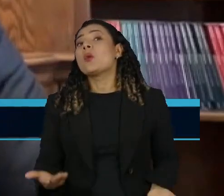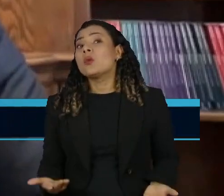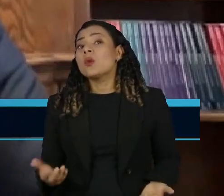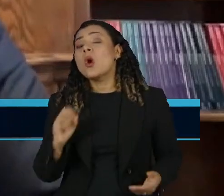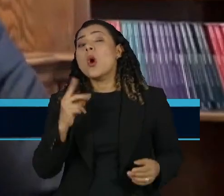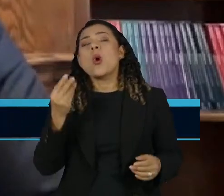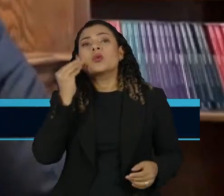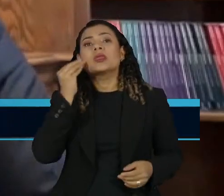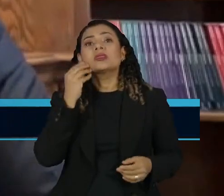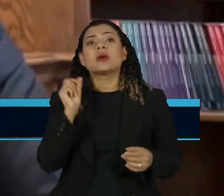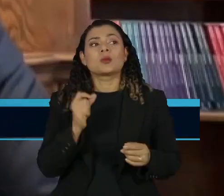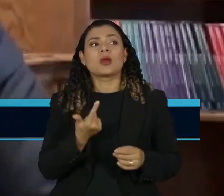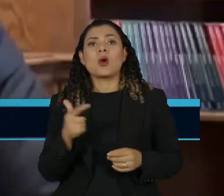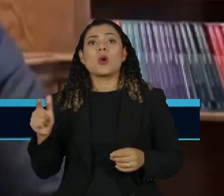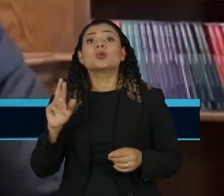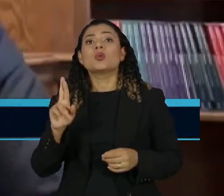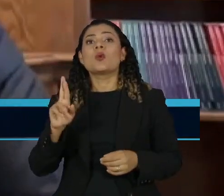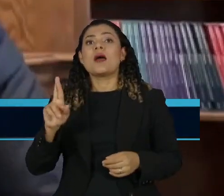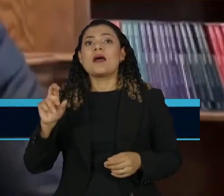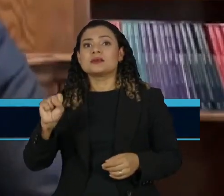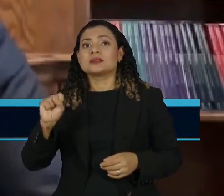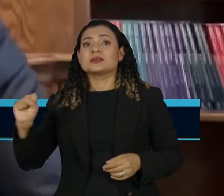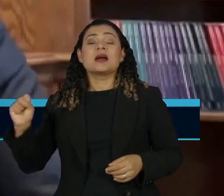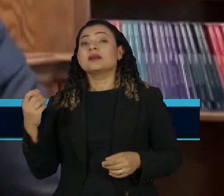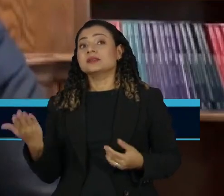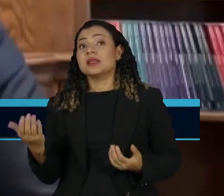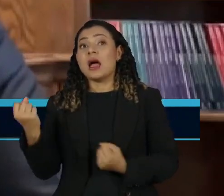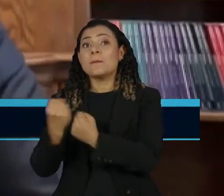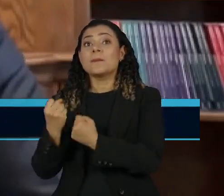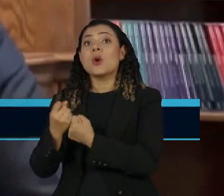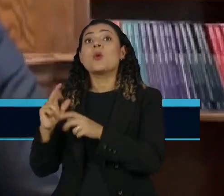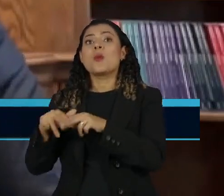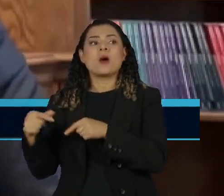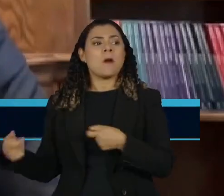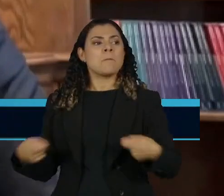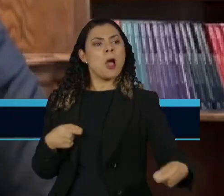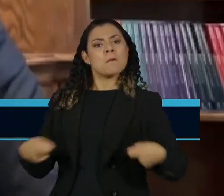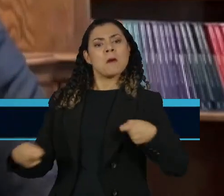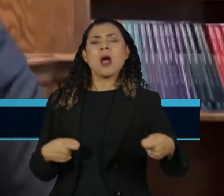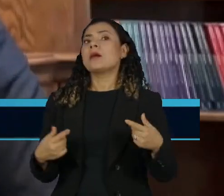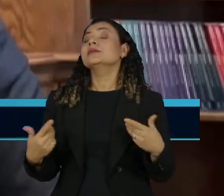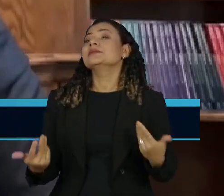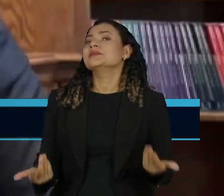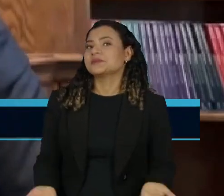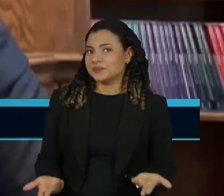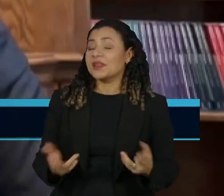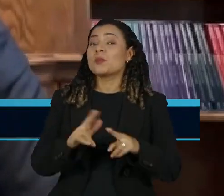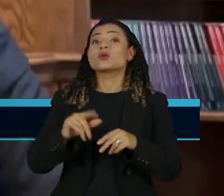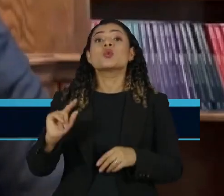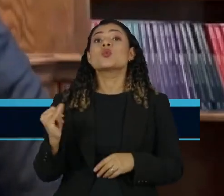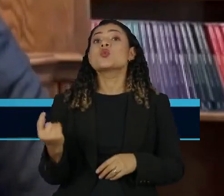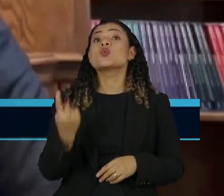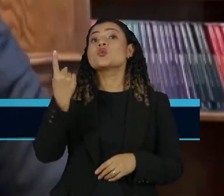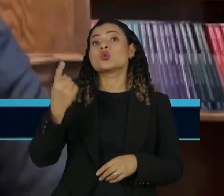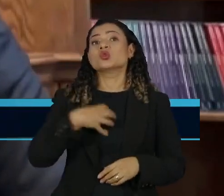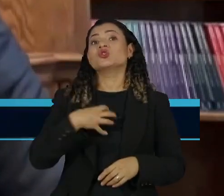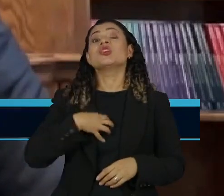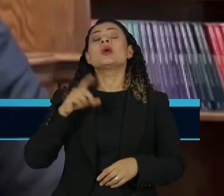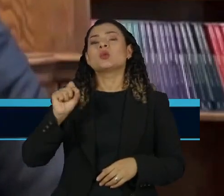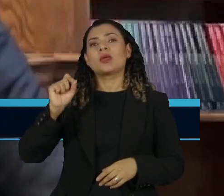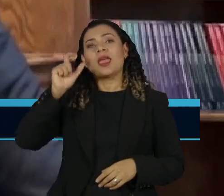estavam tendendo para o lado da União Soviética dentro do jogo bipolar da Guerra Fria, né? Então, esse era o único cálculo que importava, o cálculo de